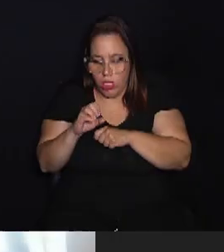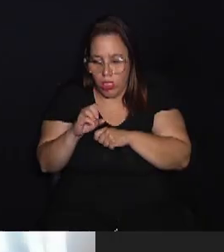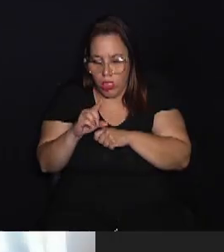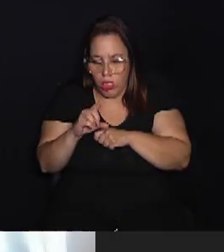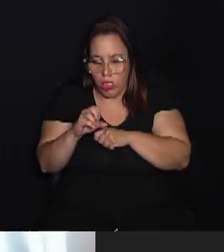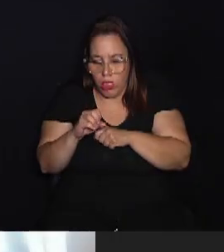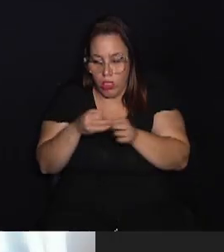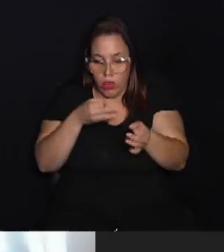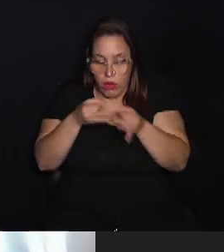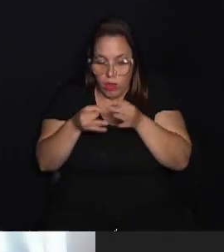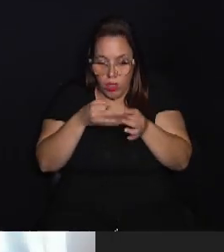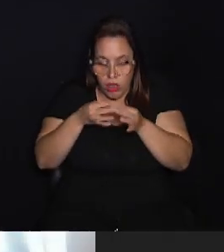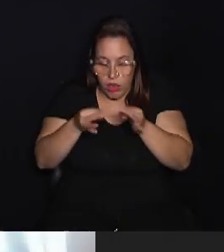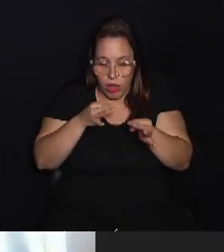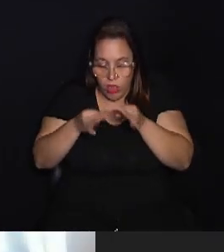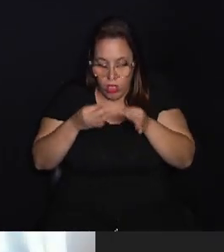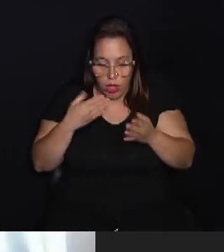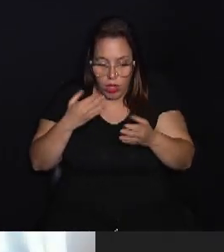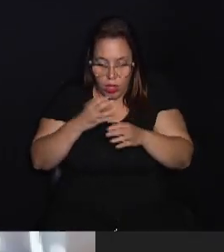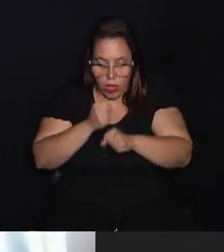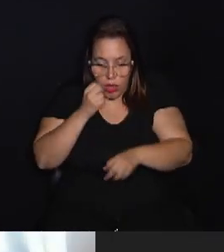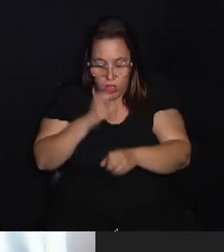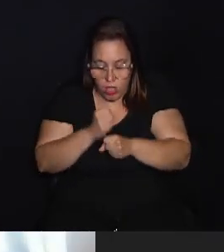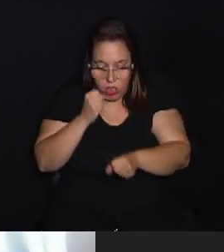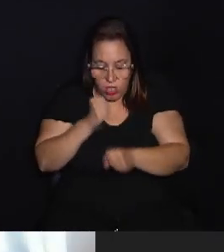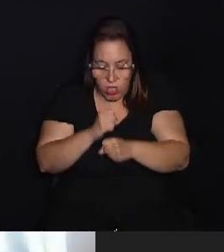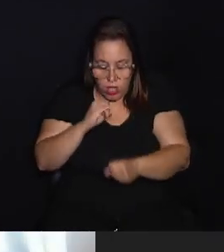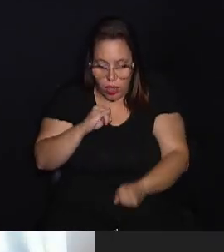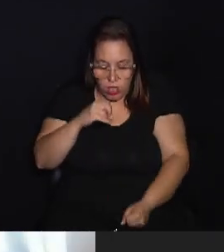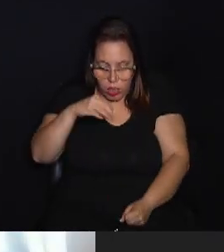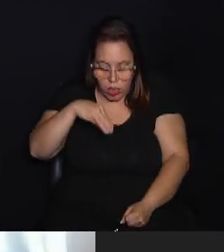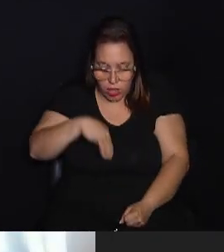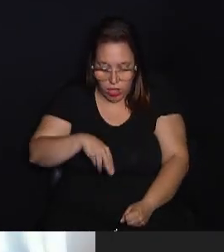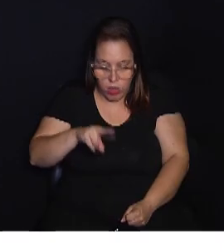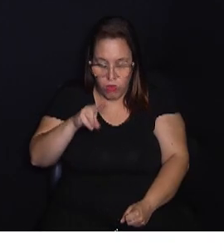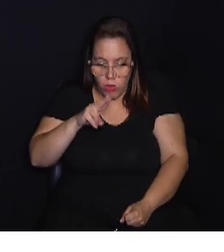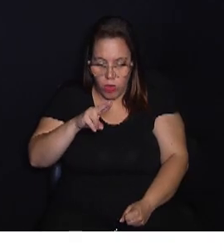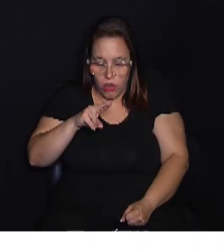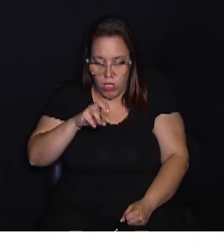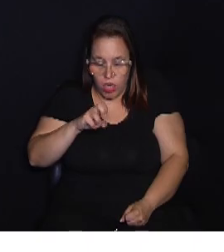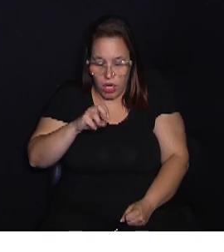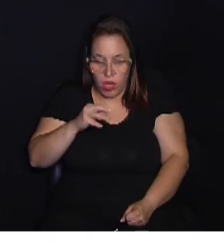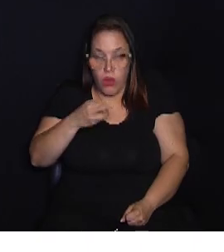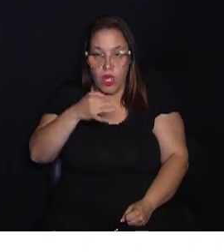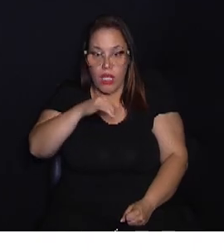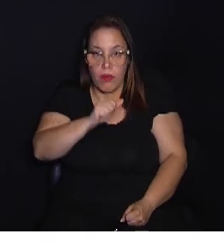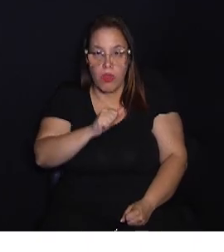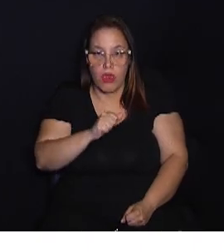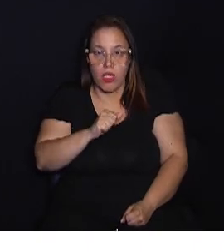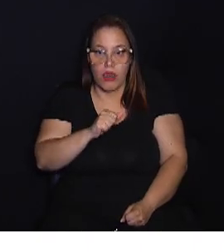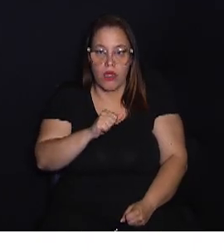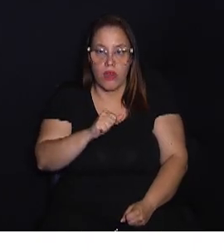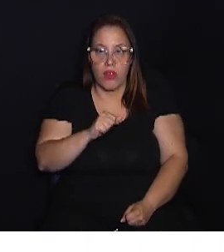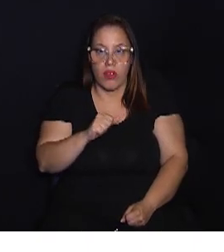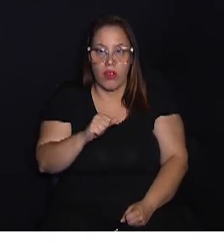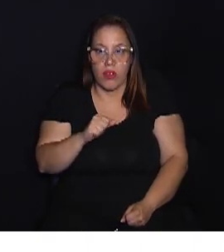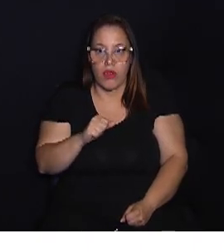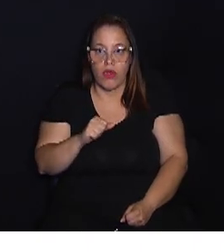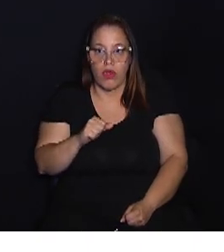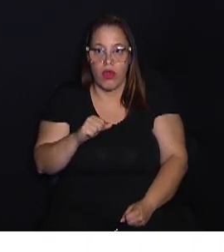técnica de laboratório que se chama imunohistoquímica e que é realizado pelo laboratório